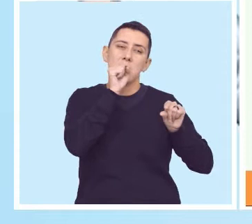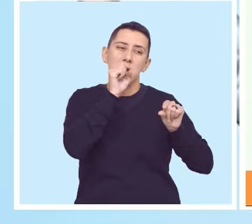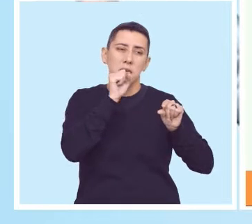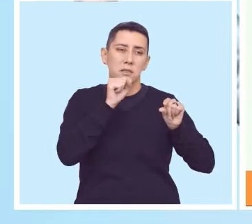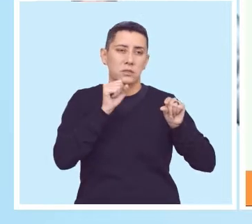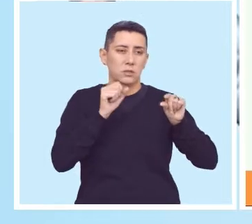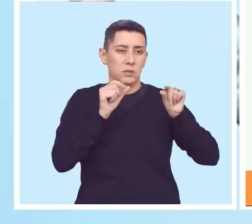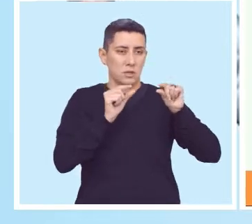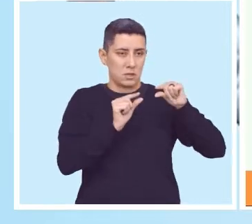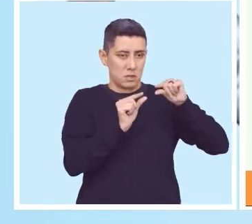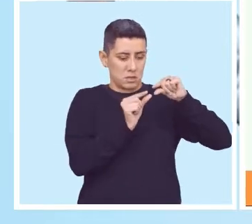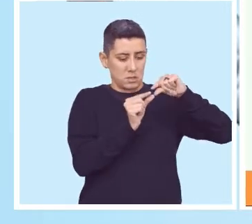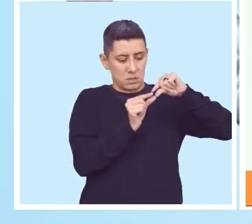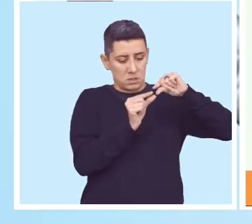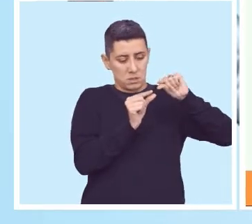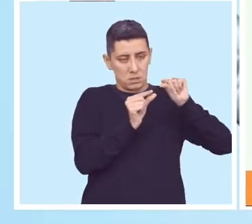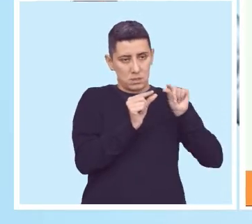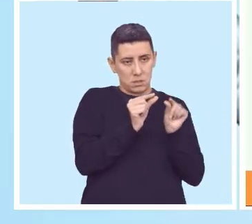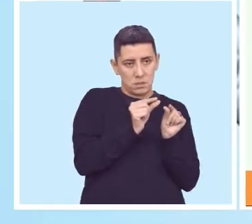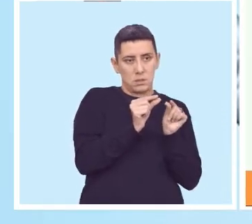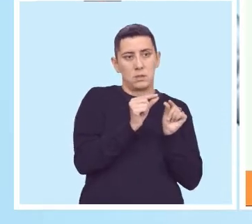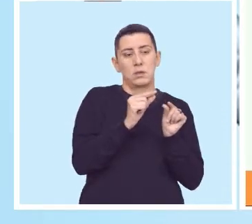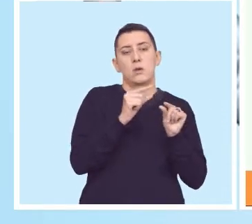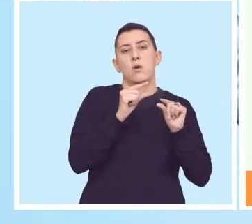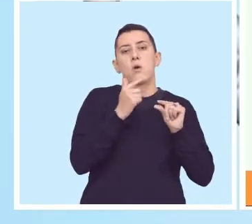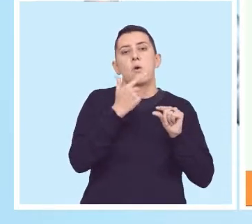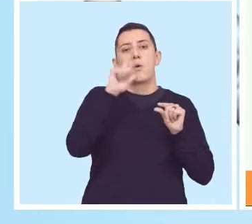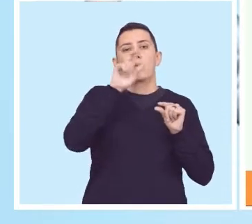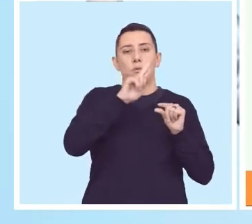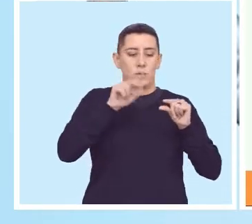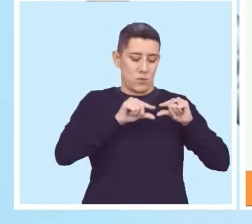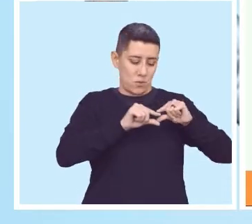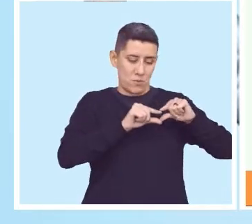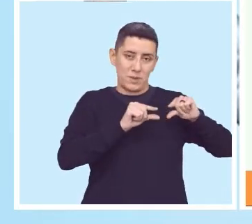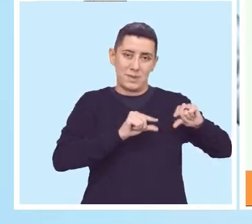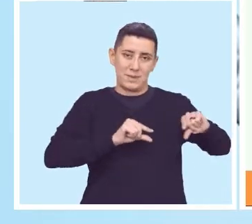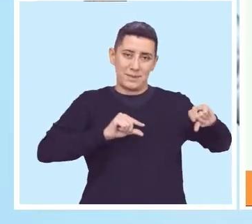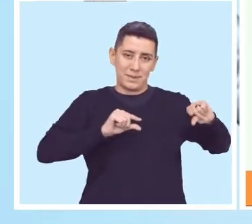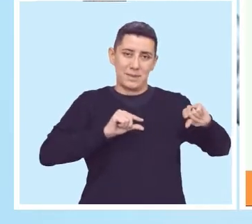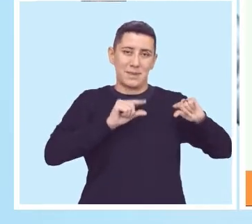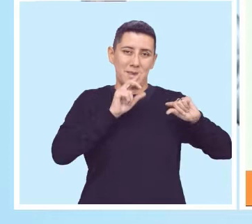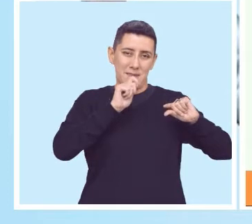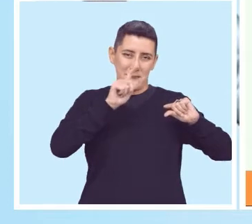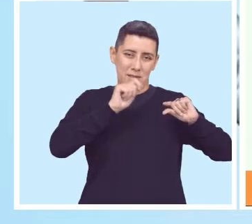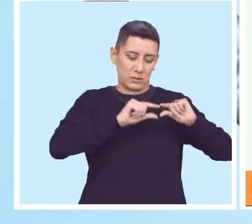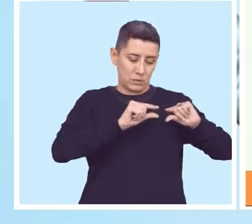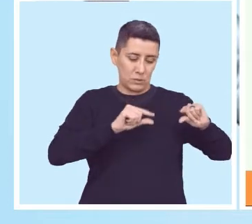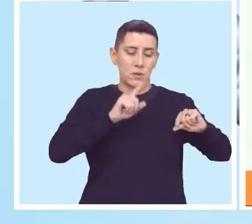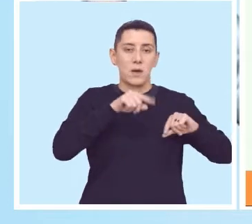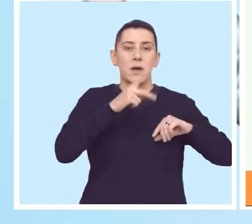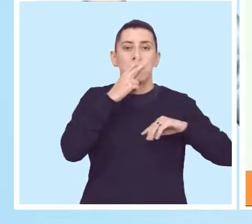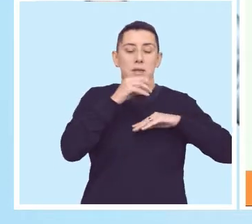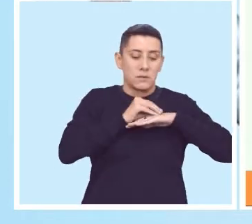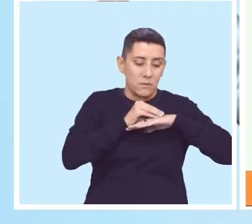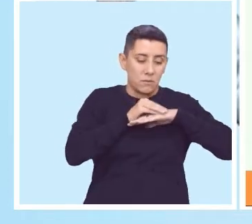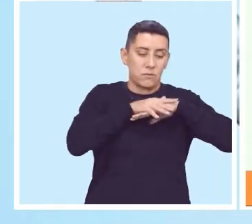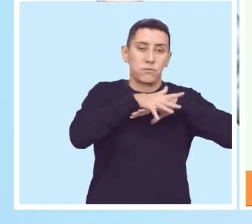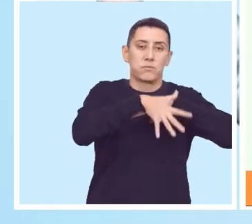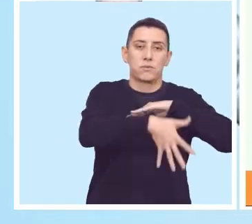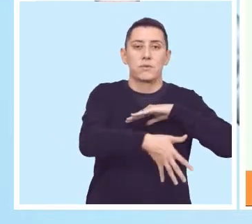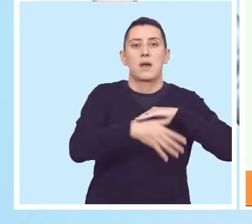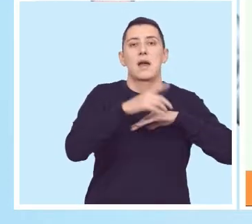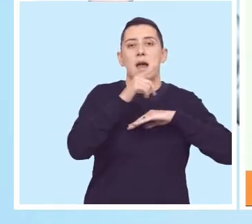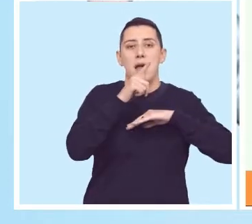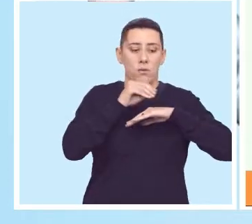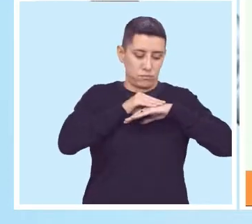até aqui embaixo está escrito Bacia do Educandos. Aqui já é a foz desse igarapé. É quando ele